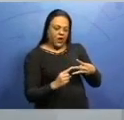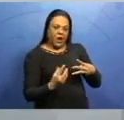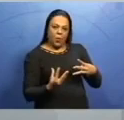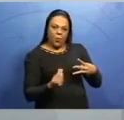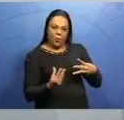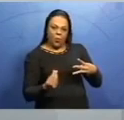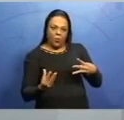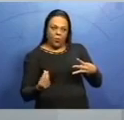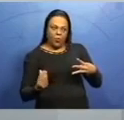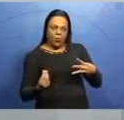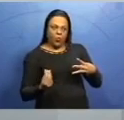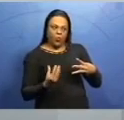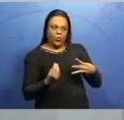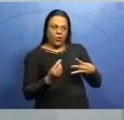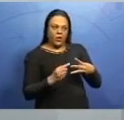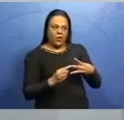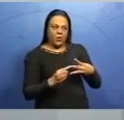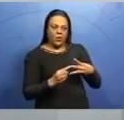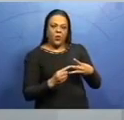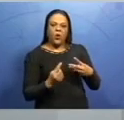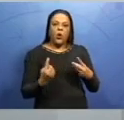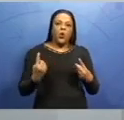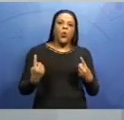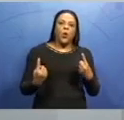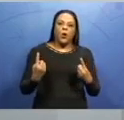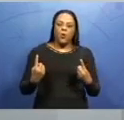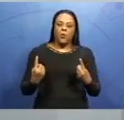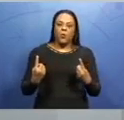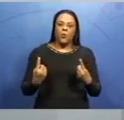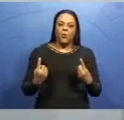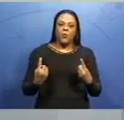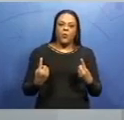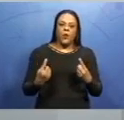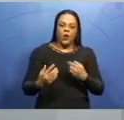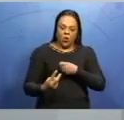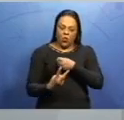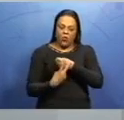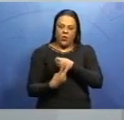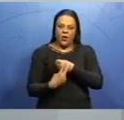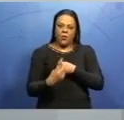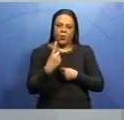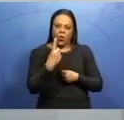Gosta, está indicando que é uma pessoa ou mais de uma?